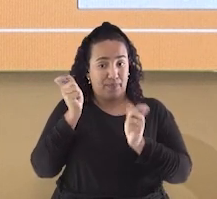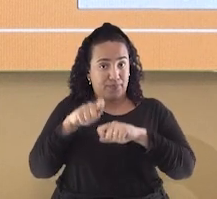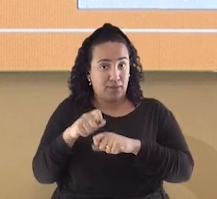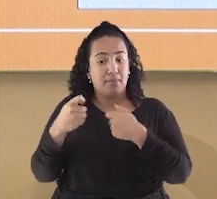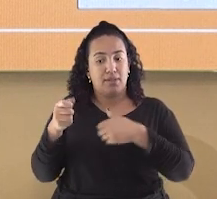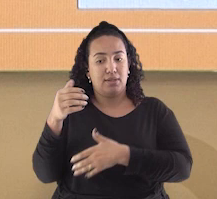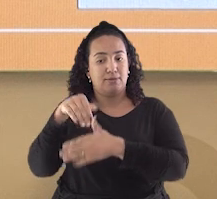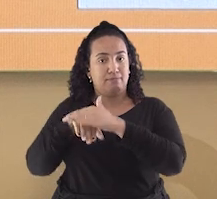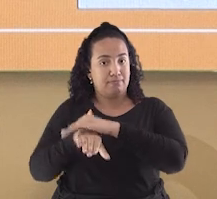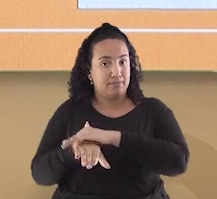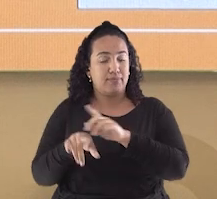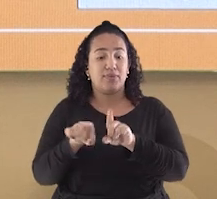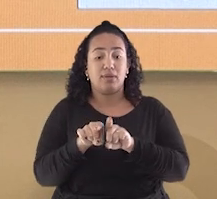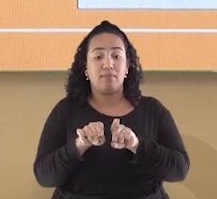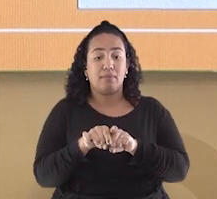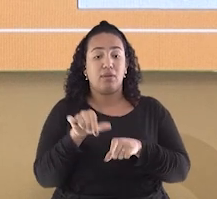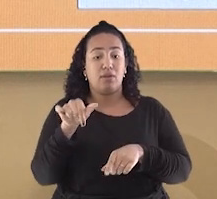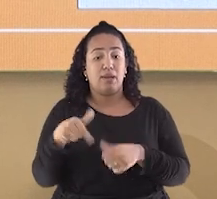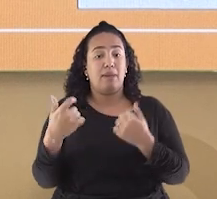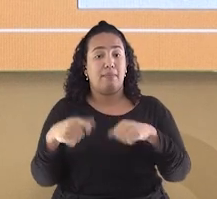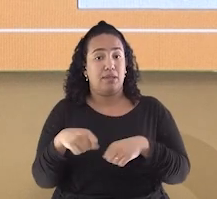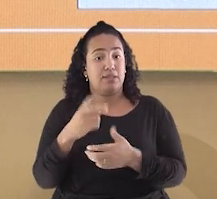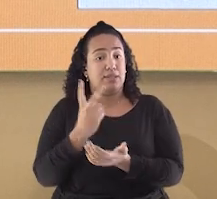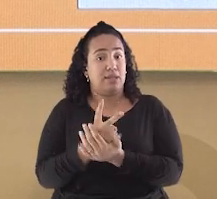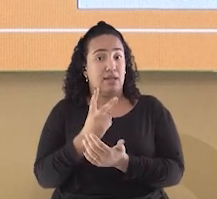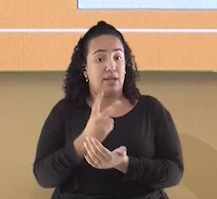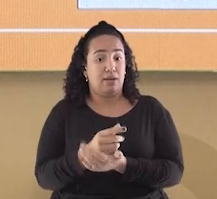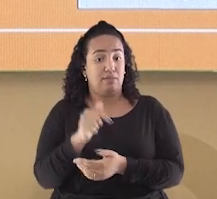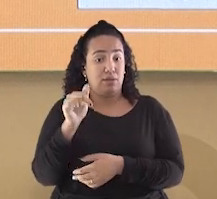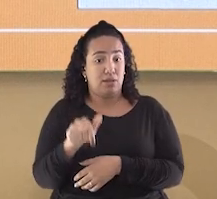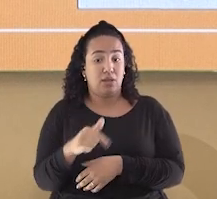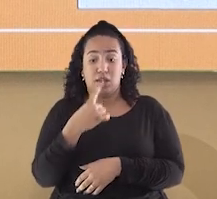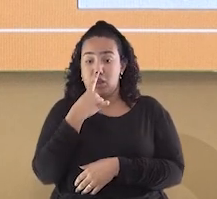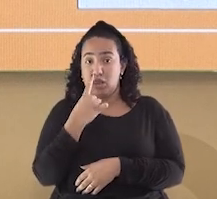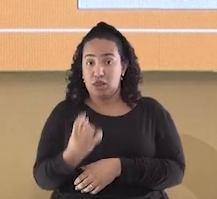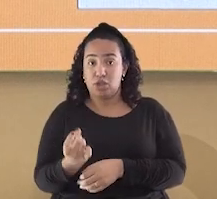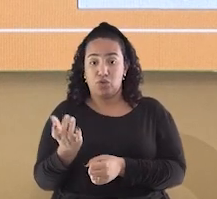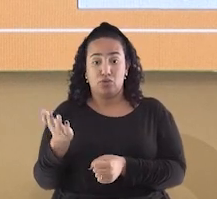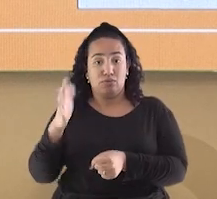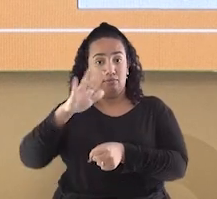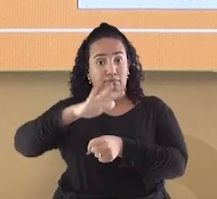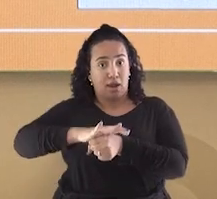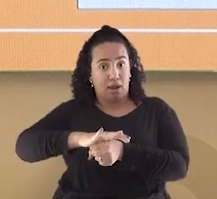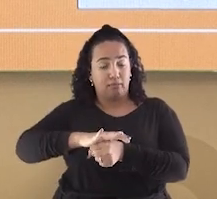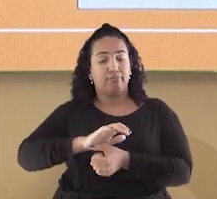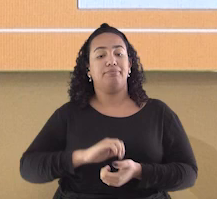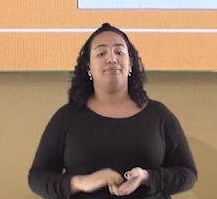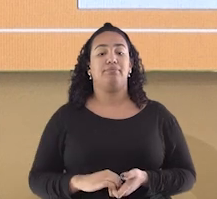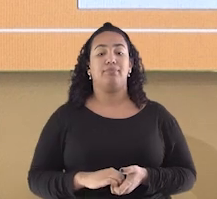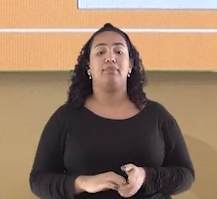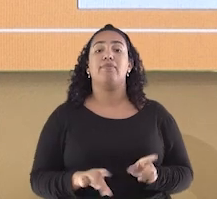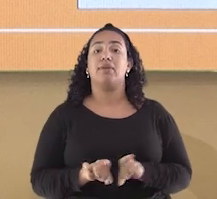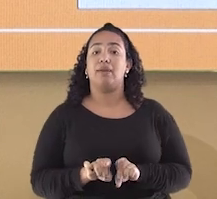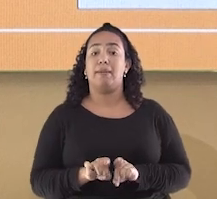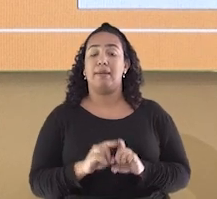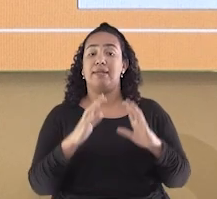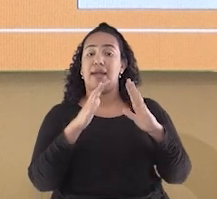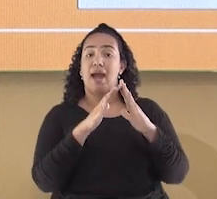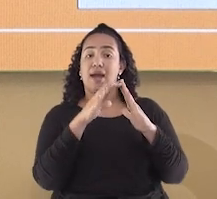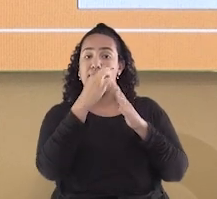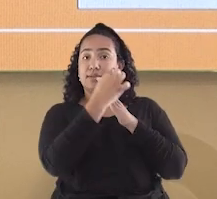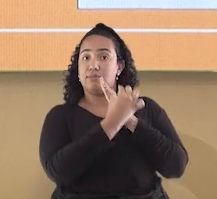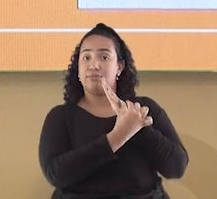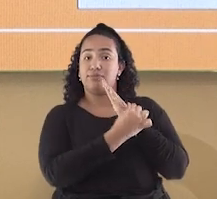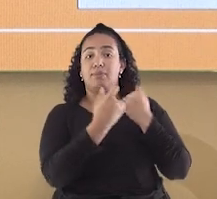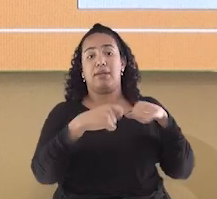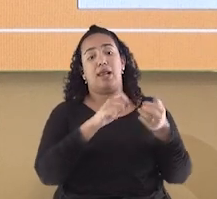mantenha lixeira bem fechada. Mantenha as calhas sempre limpas e não deixe água acumulada sobre